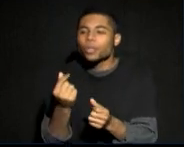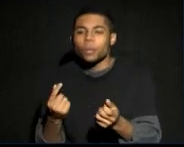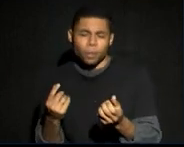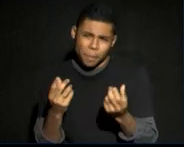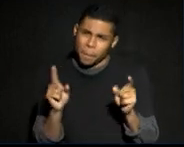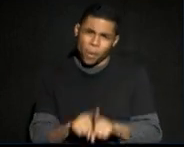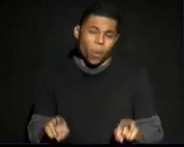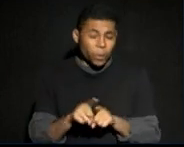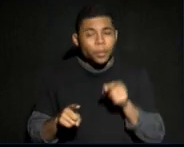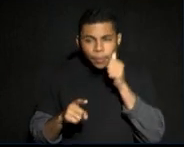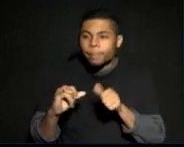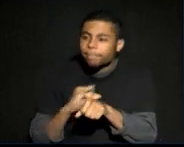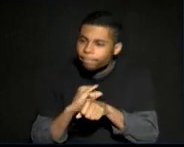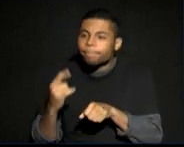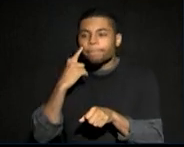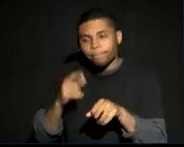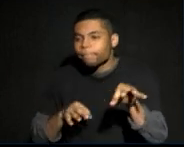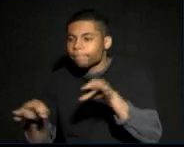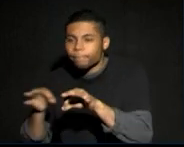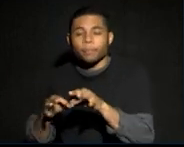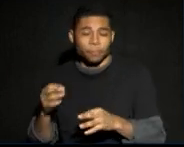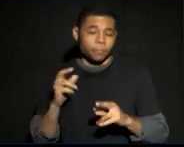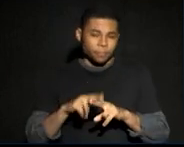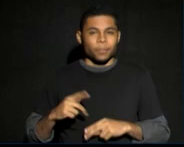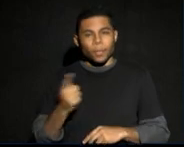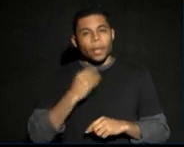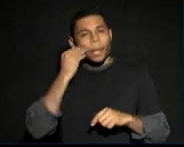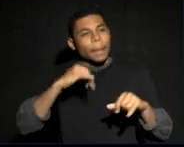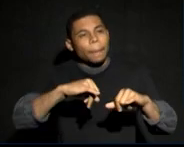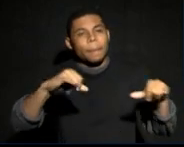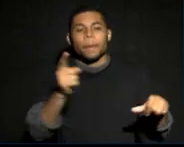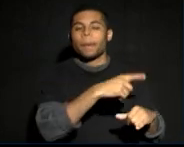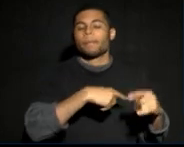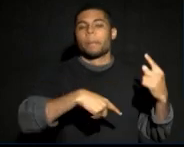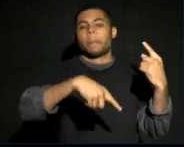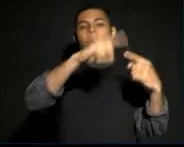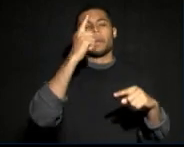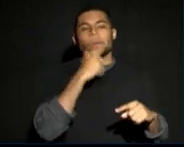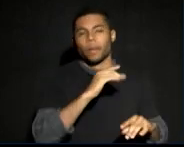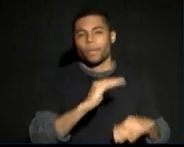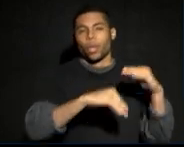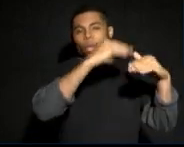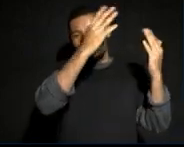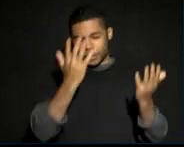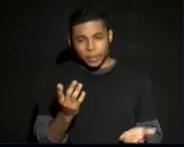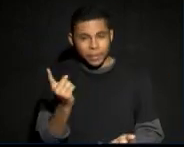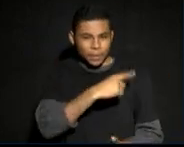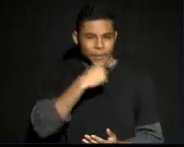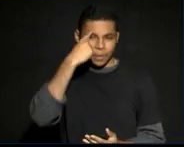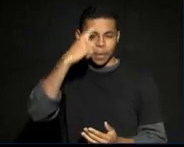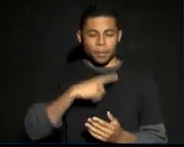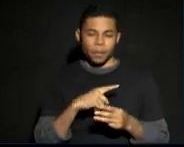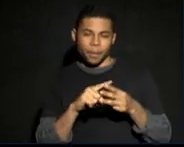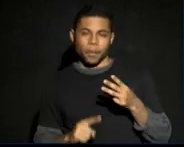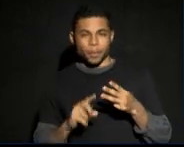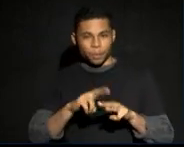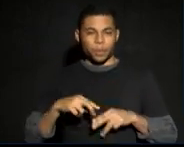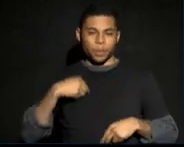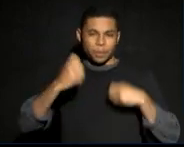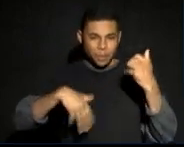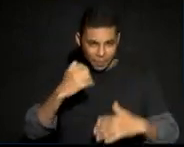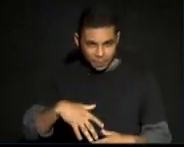está desenvolvendo uma estratégia de relacionamento evolutiva que concilia isso tudo está baseado nesse três pilares